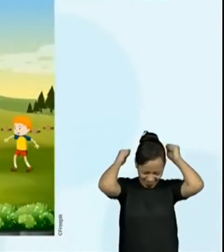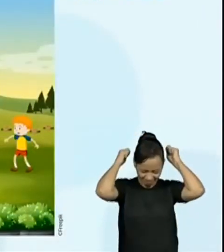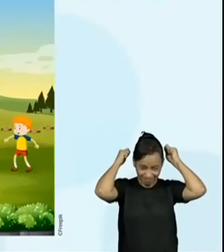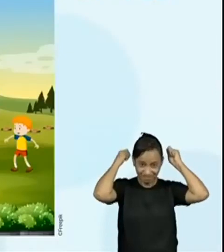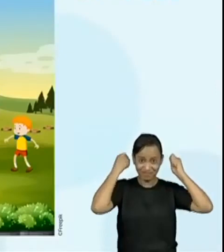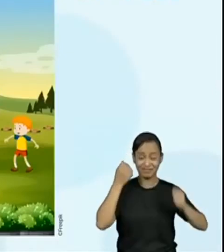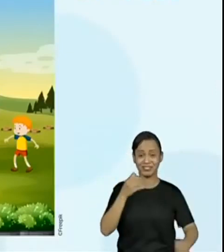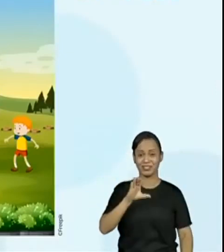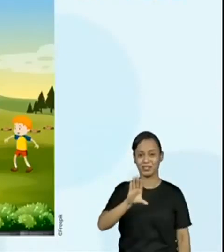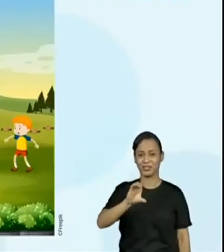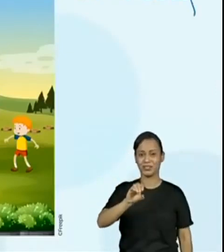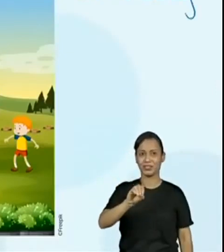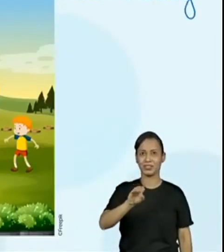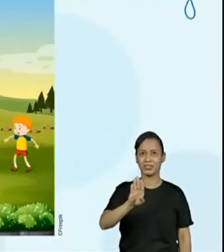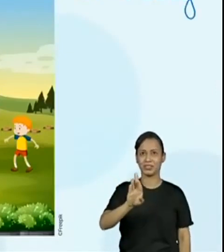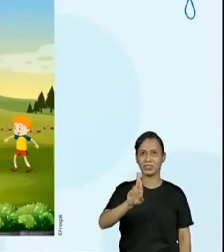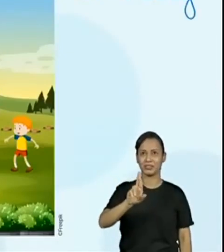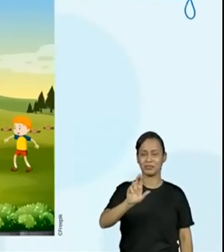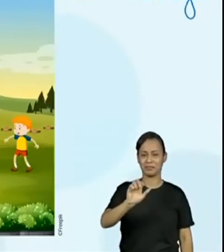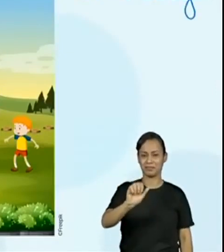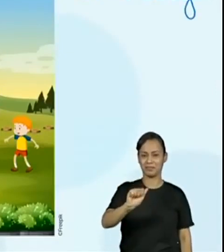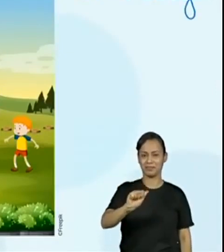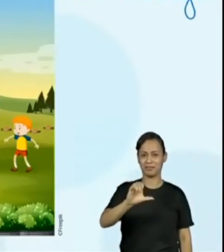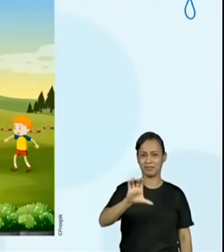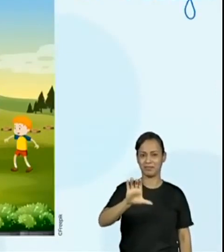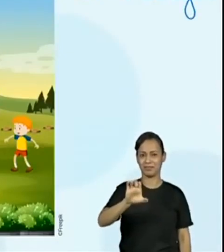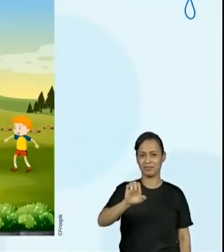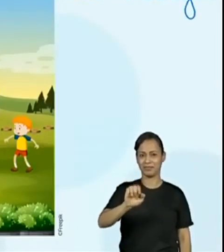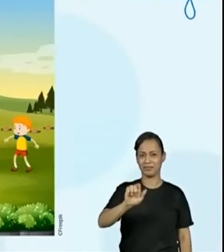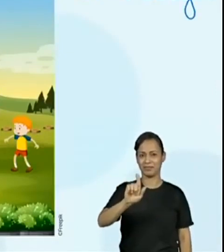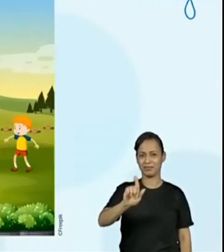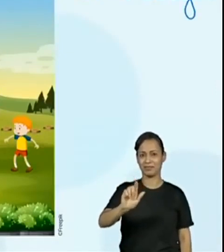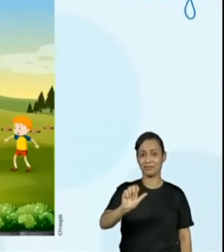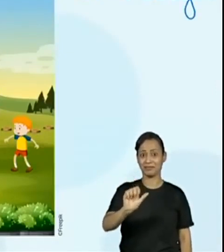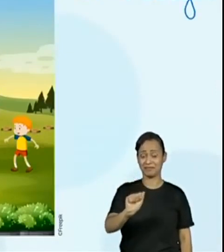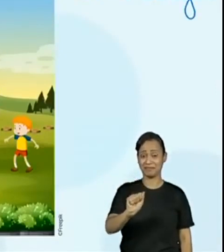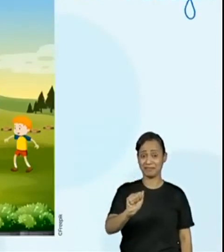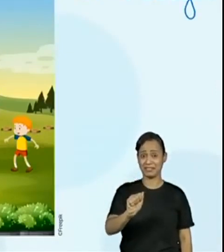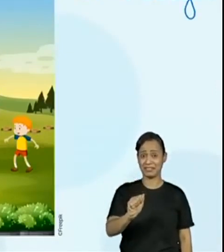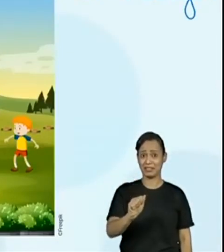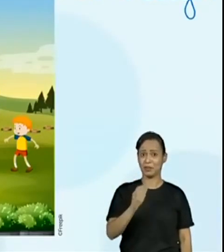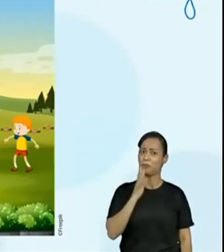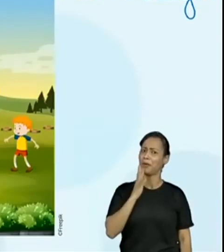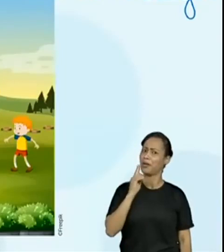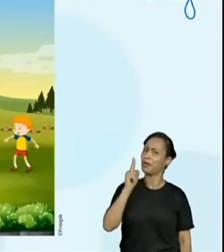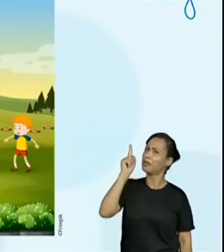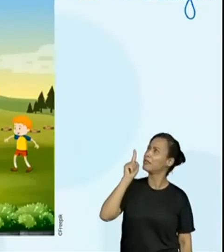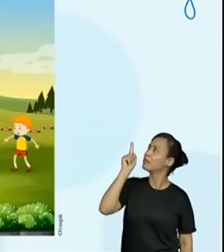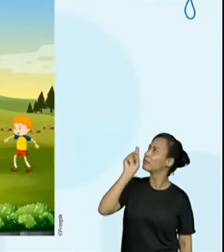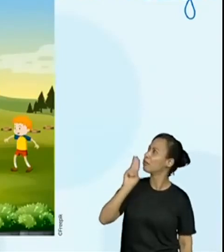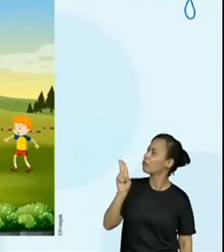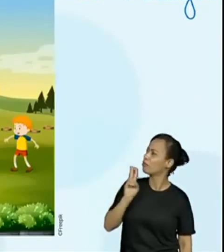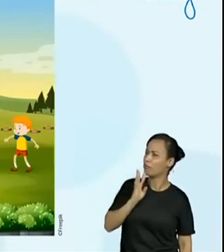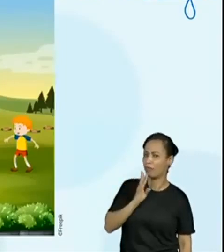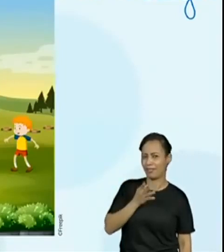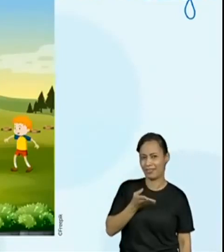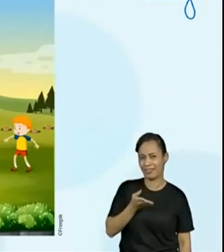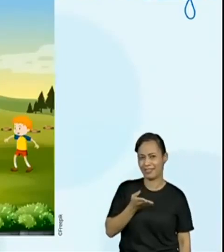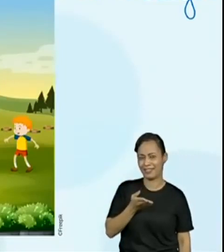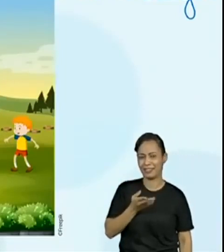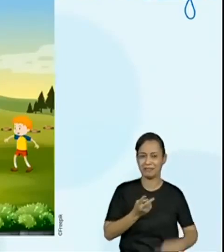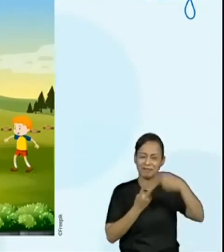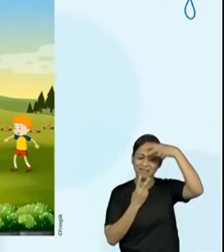cega. E aí, turminha, você que está acompanhando a aula aí, conhece outro nome?